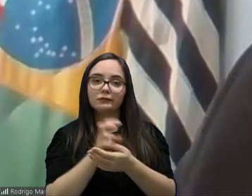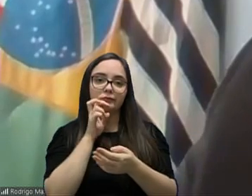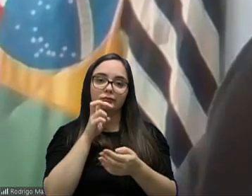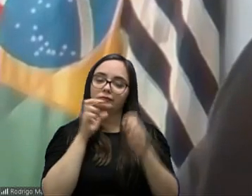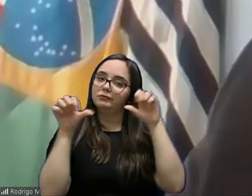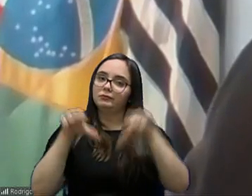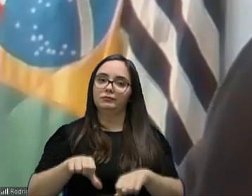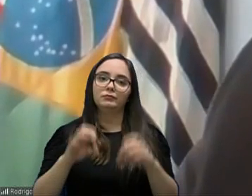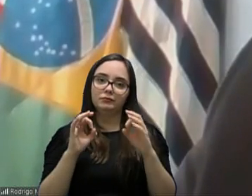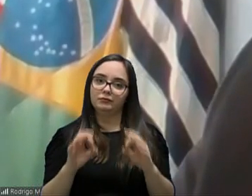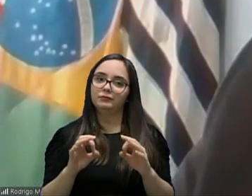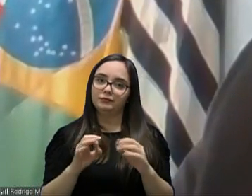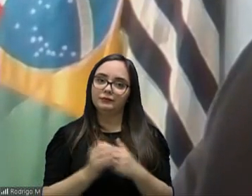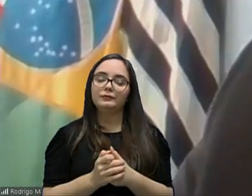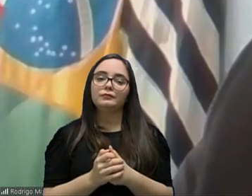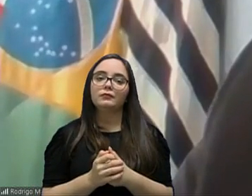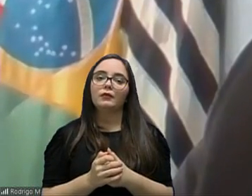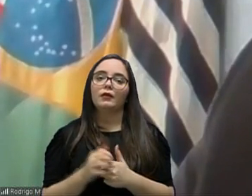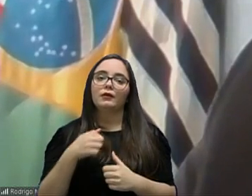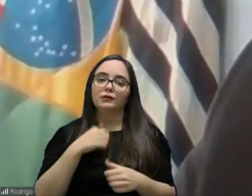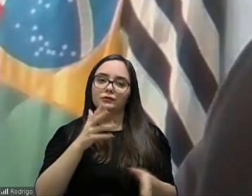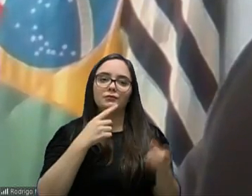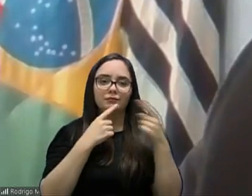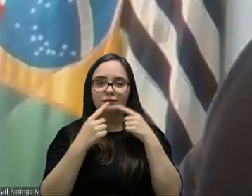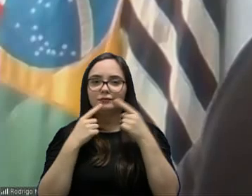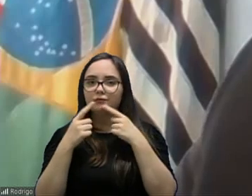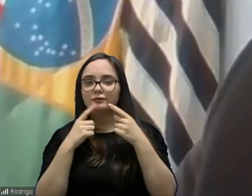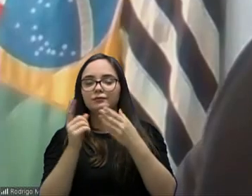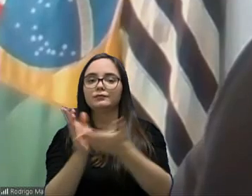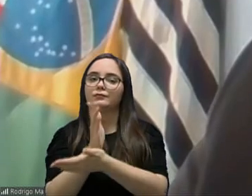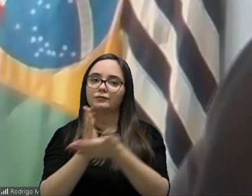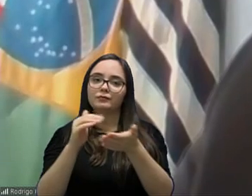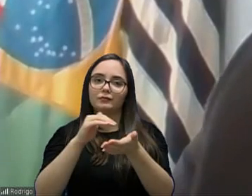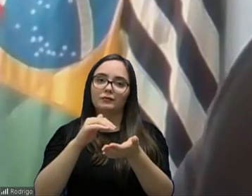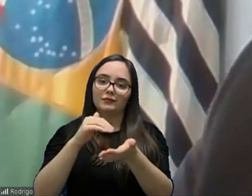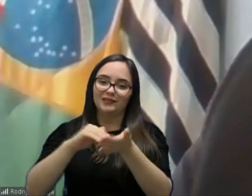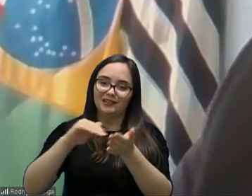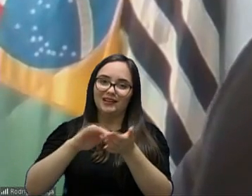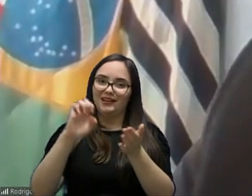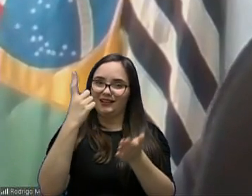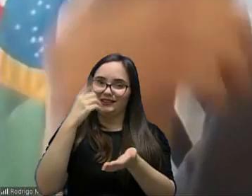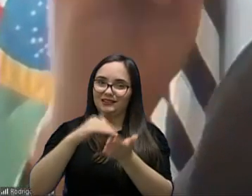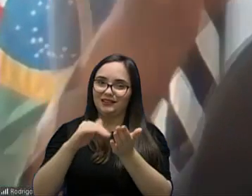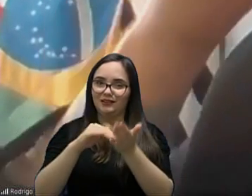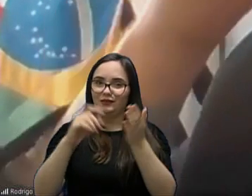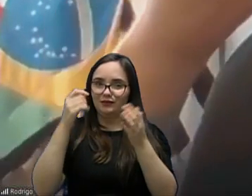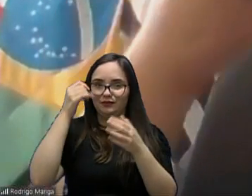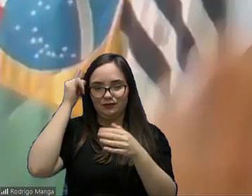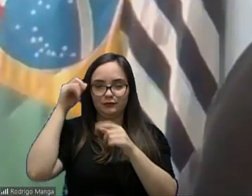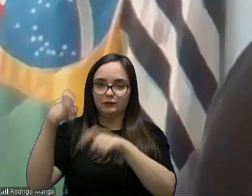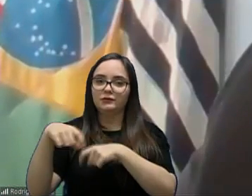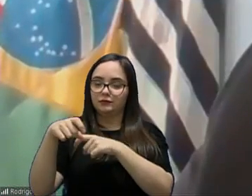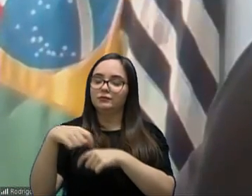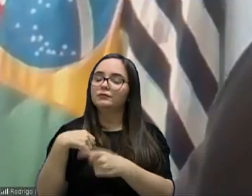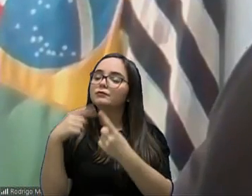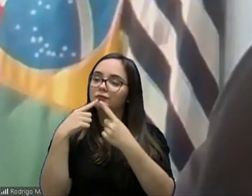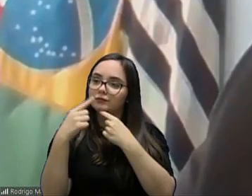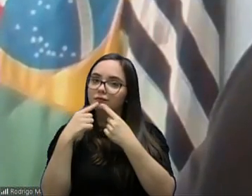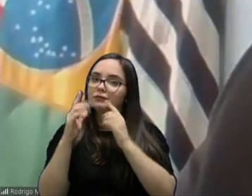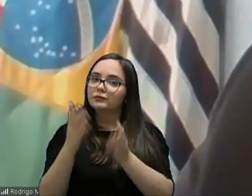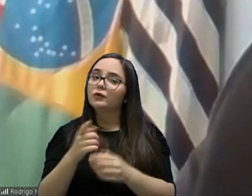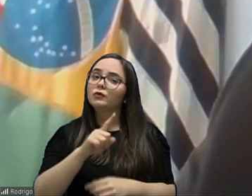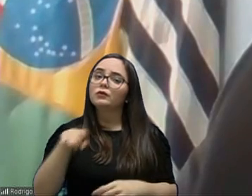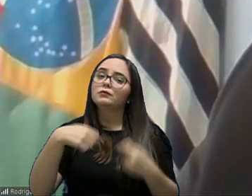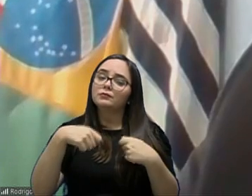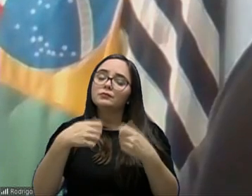Então, existem outras discussões, eu até conversei com o ex-secretário da Fazenda a semana passada, para que a gente possa resolver